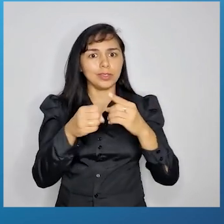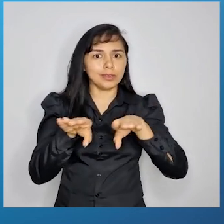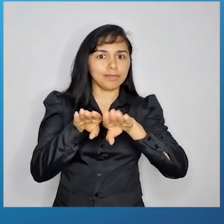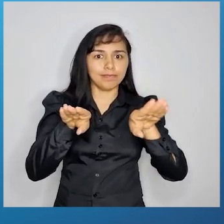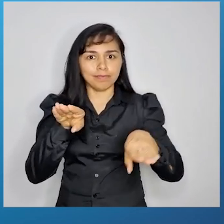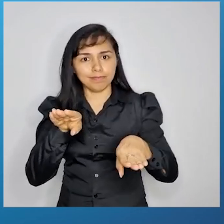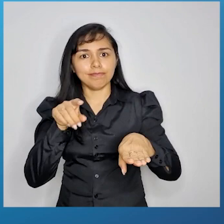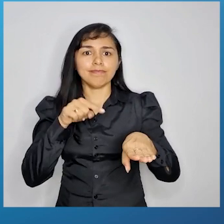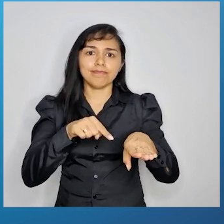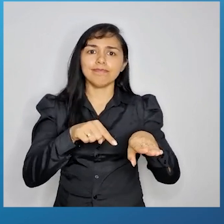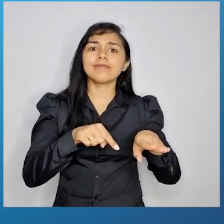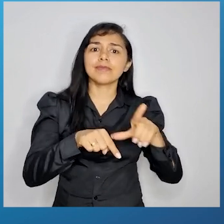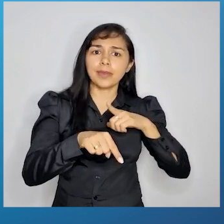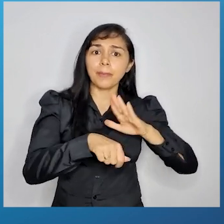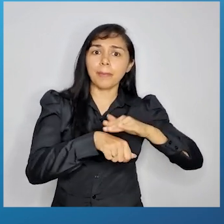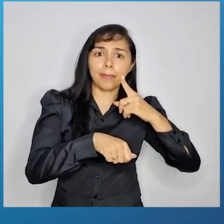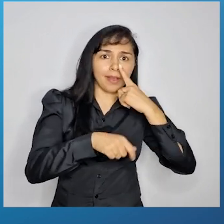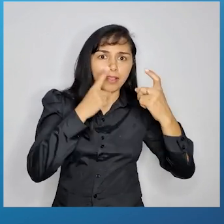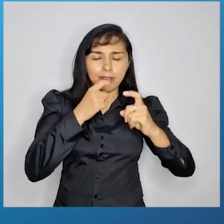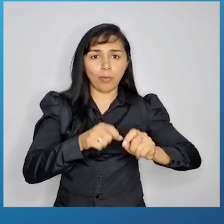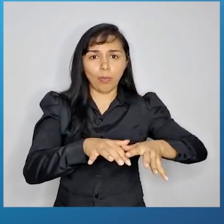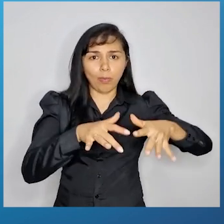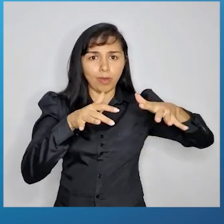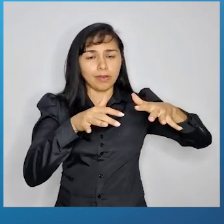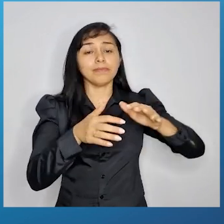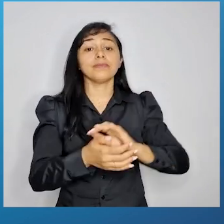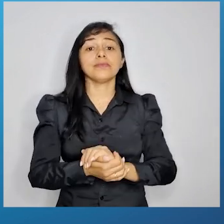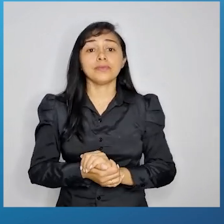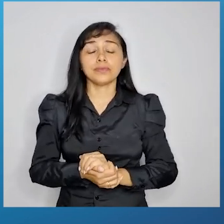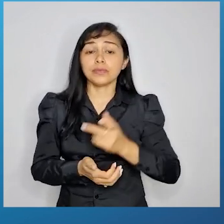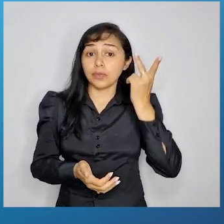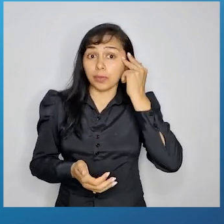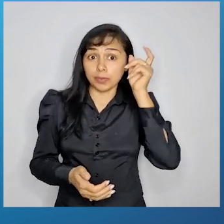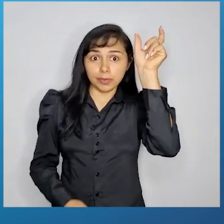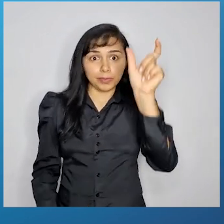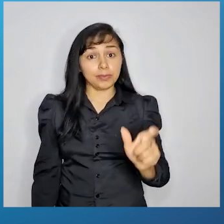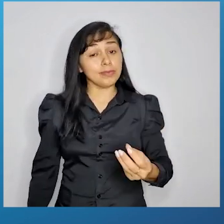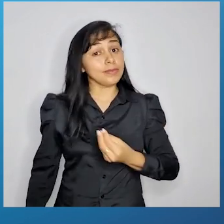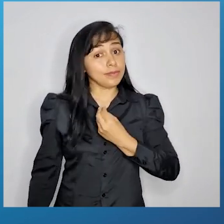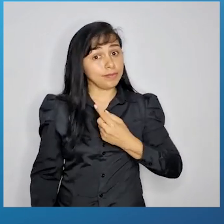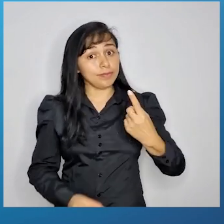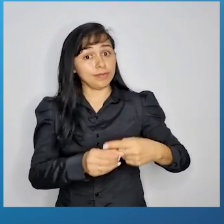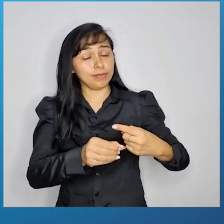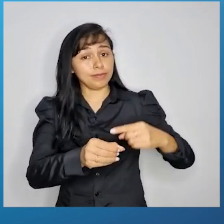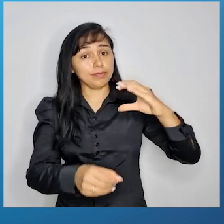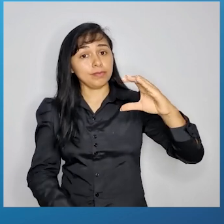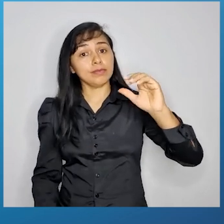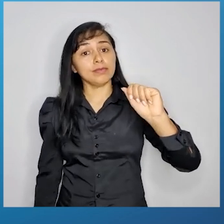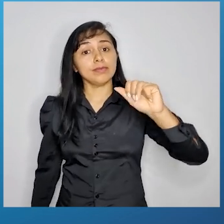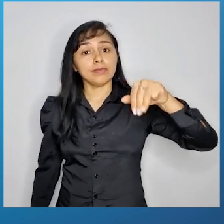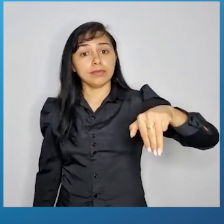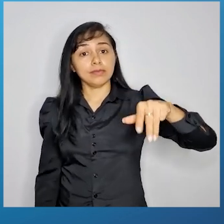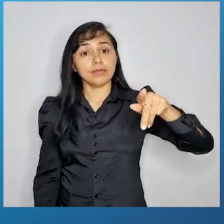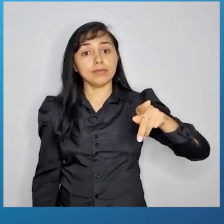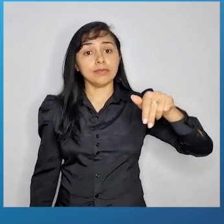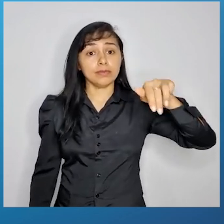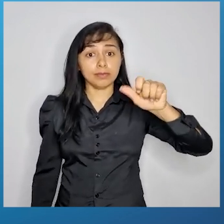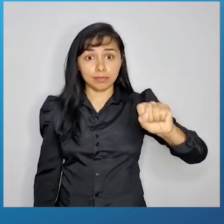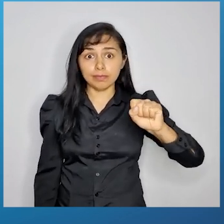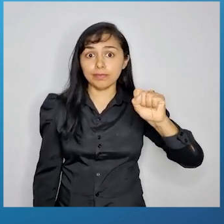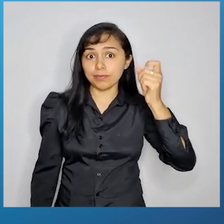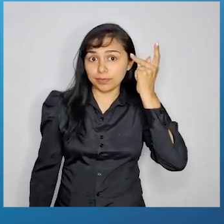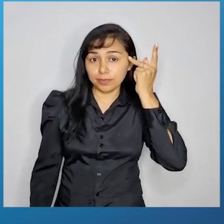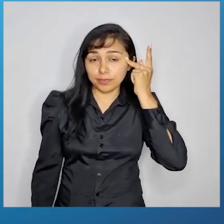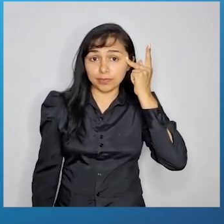menos favorecidas. Então, atualmente, um morador de Campinas, ele produz cerca de